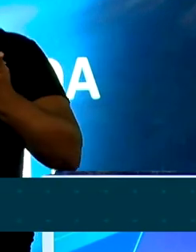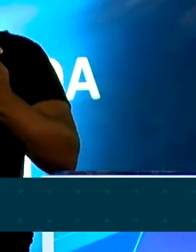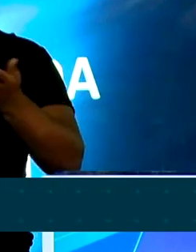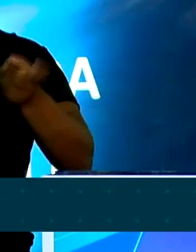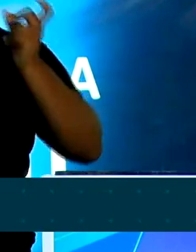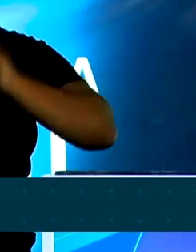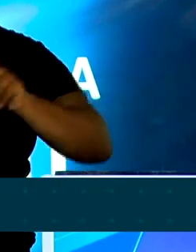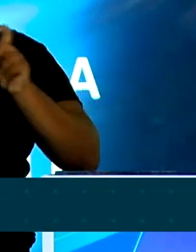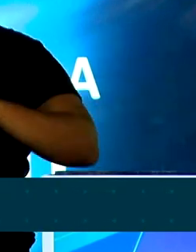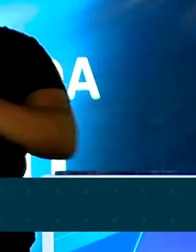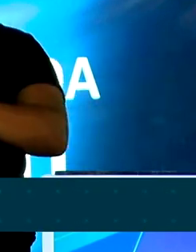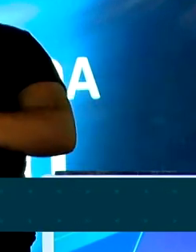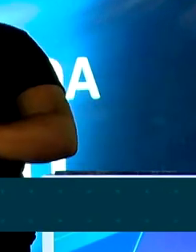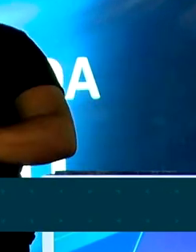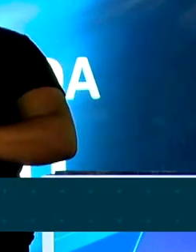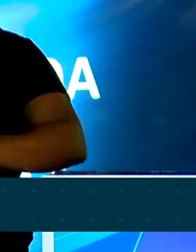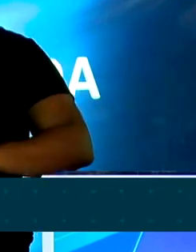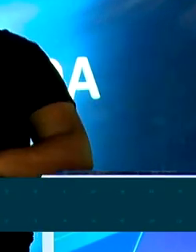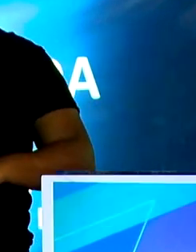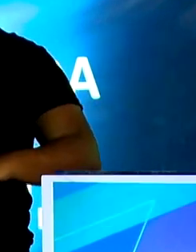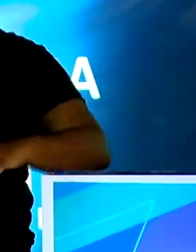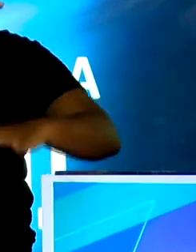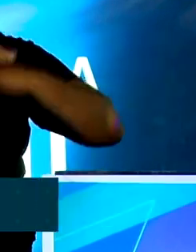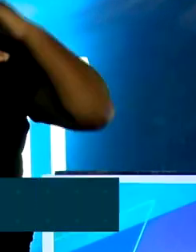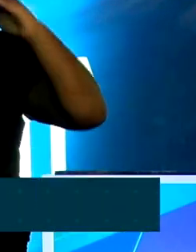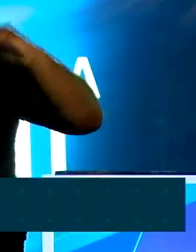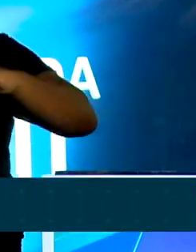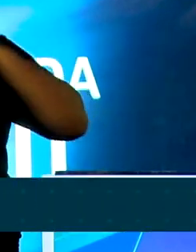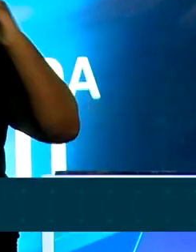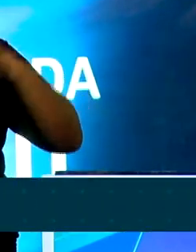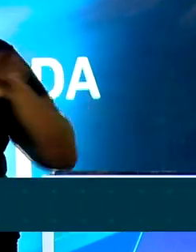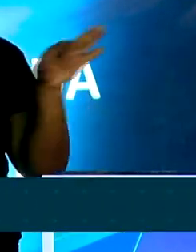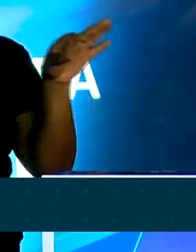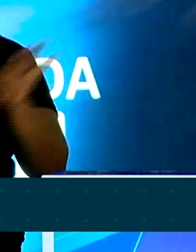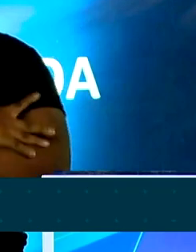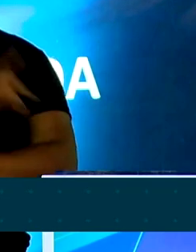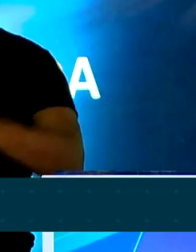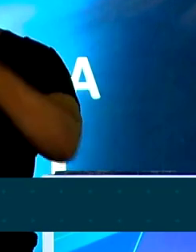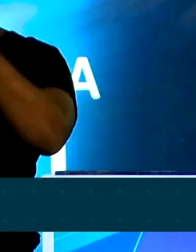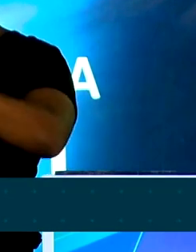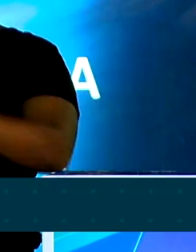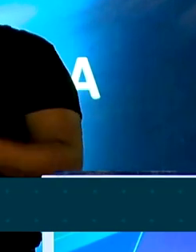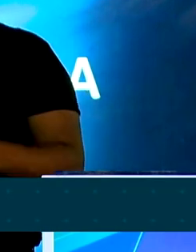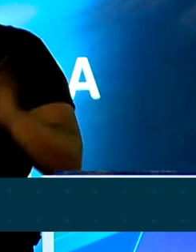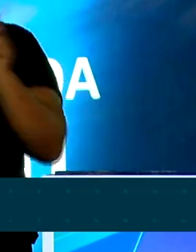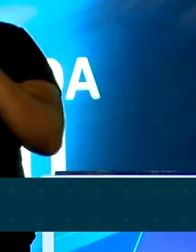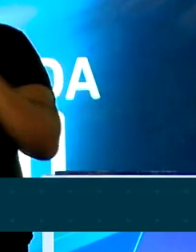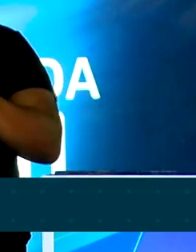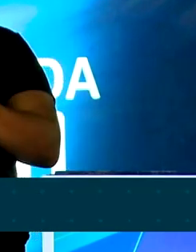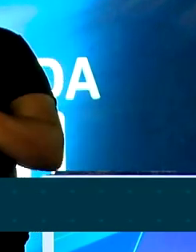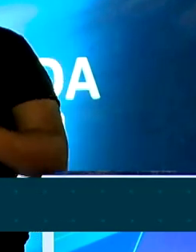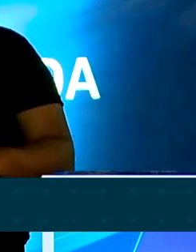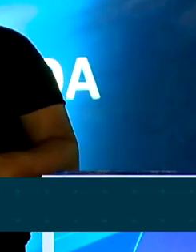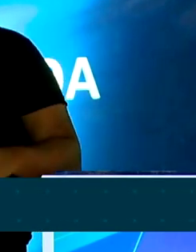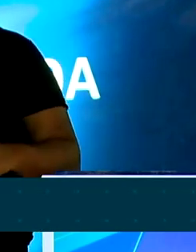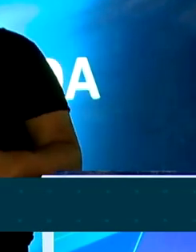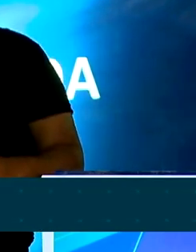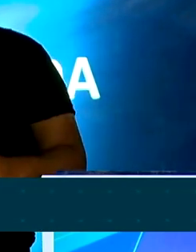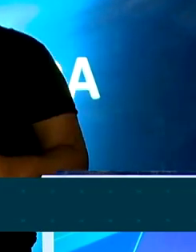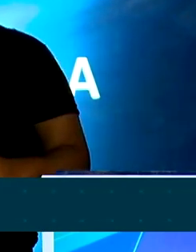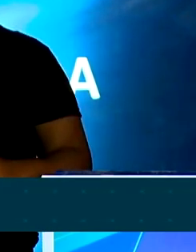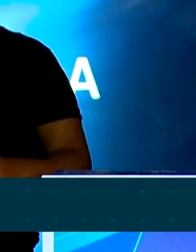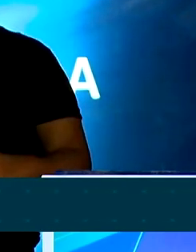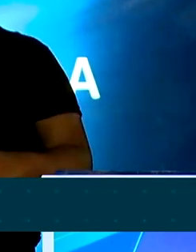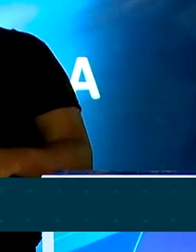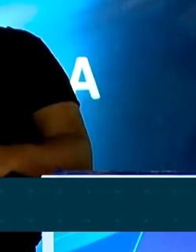buscarem o conhecimento, vocês estudarem e se prepararem. E que os pais também possam, com a internet em casa,